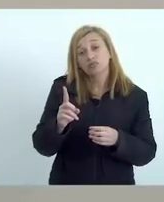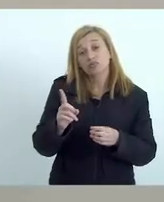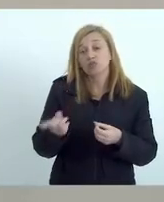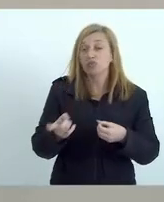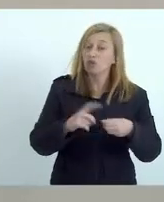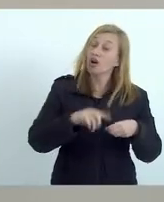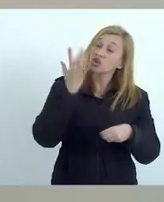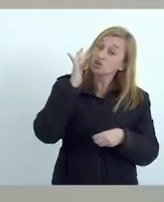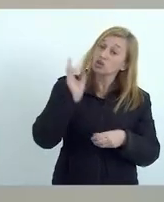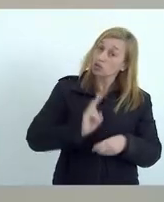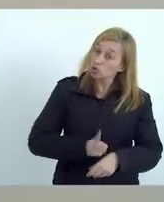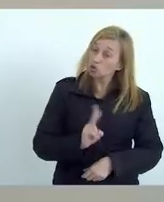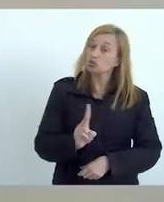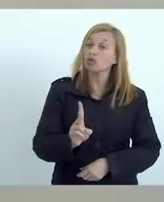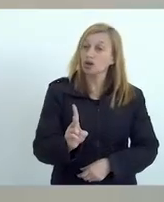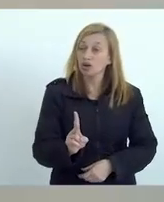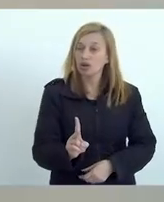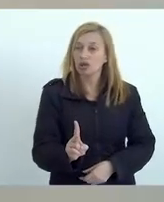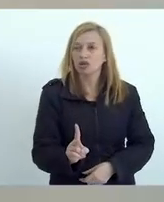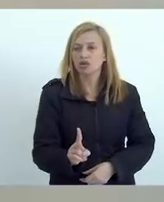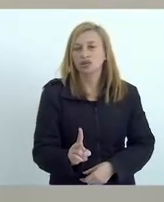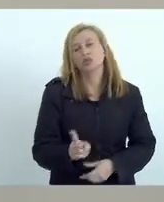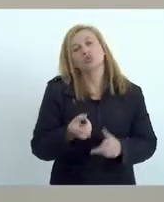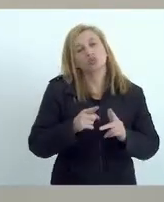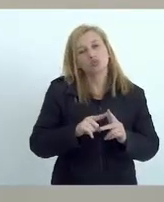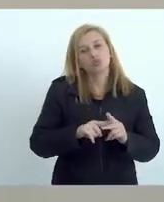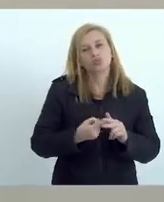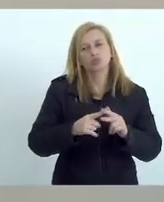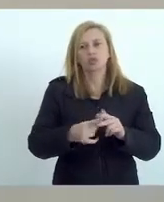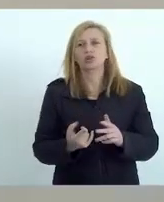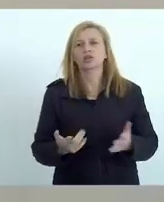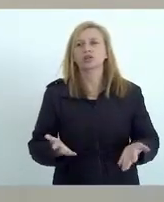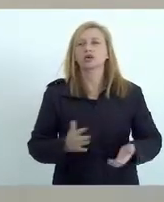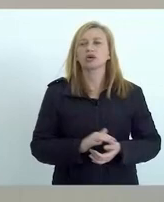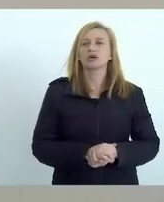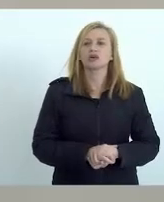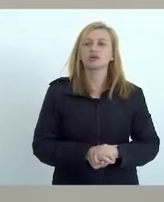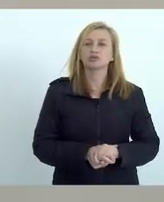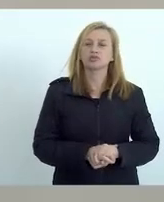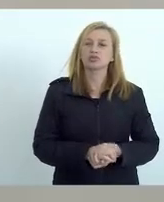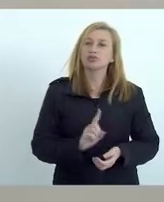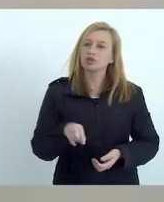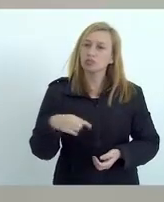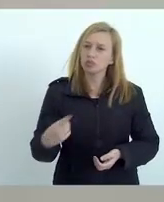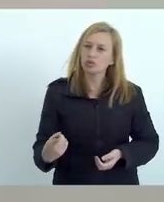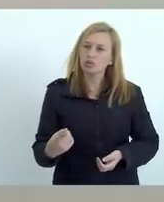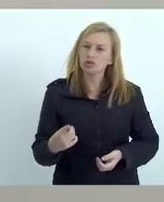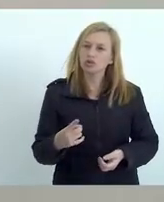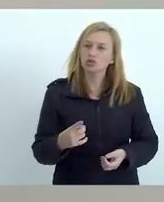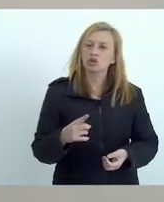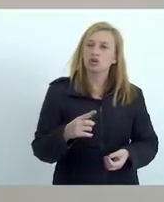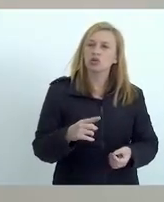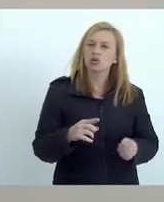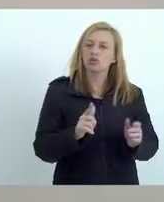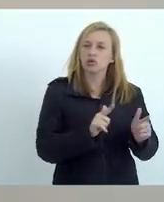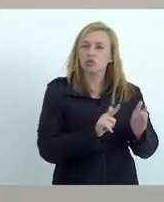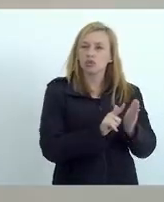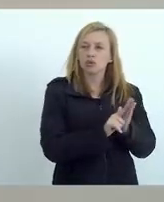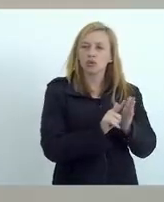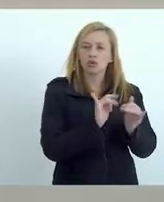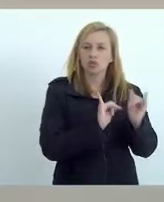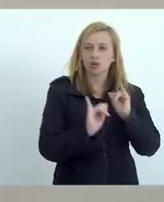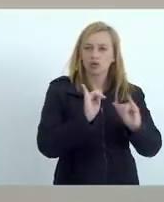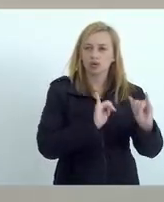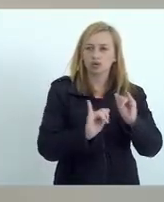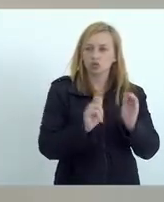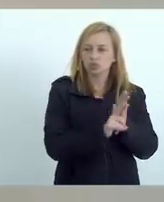continuar o sertão EA e logo em seguida sai mais uma nota aqui